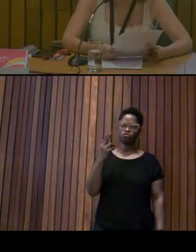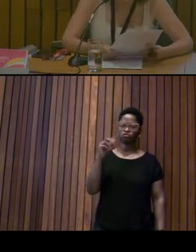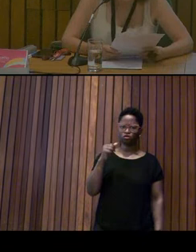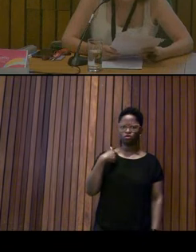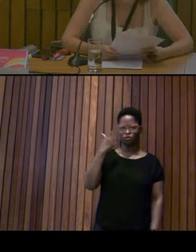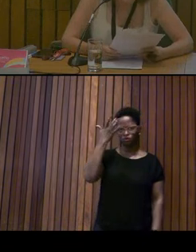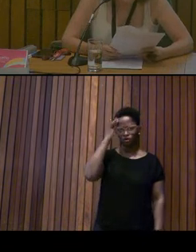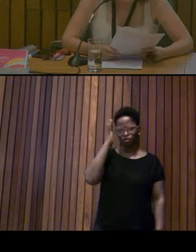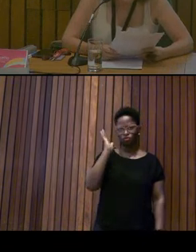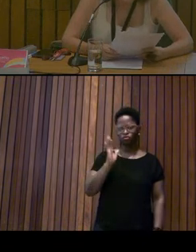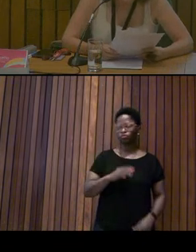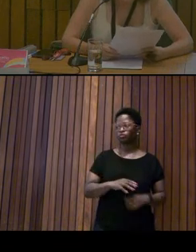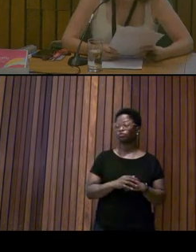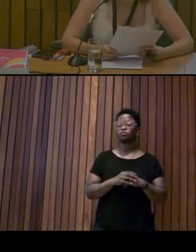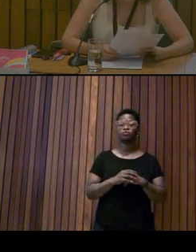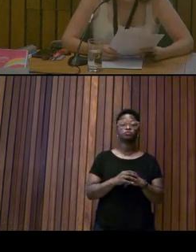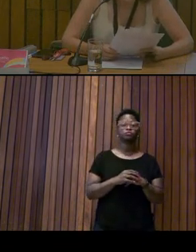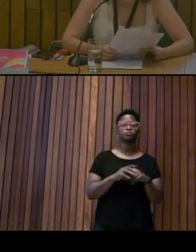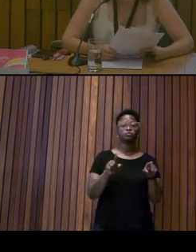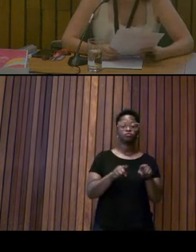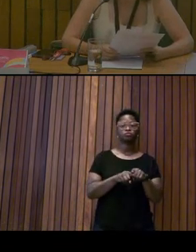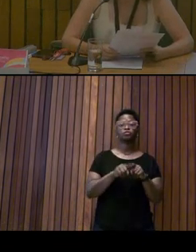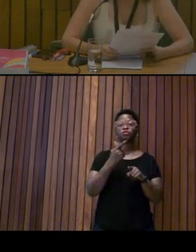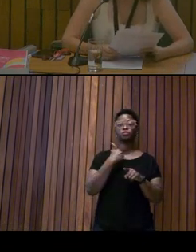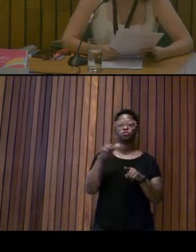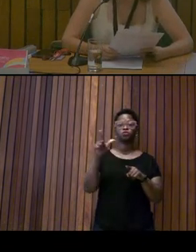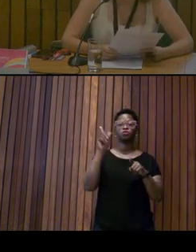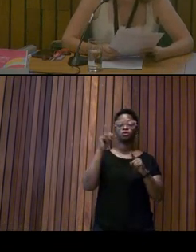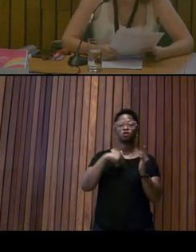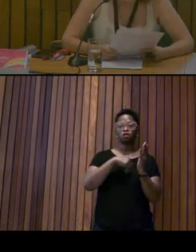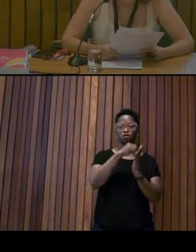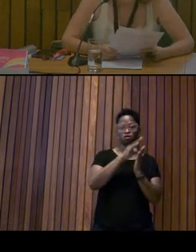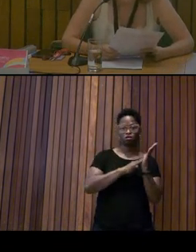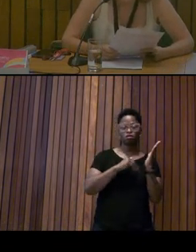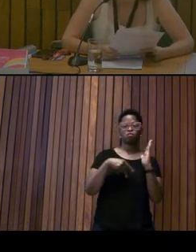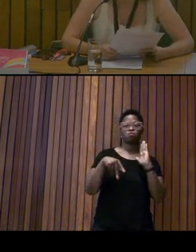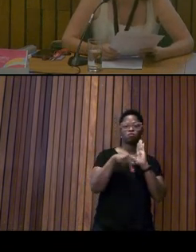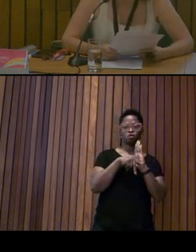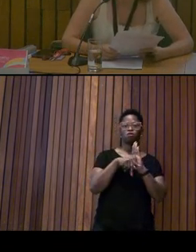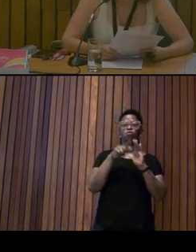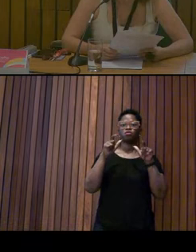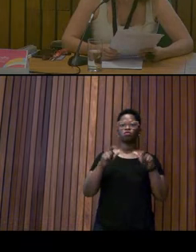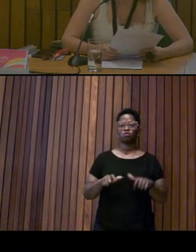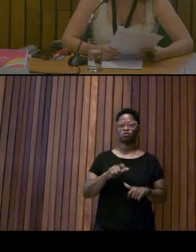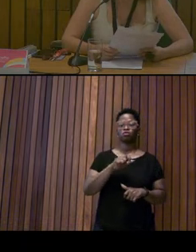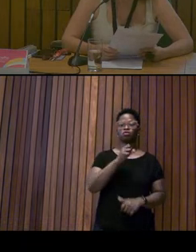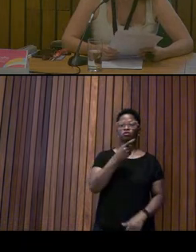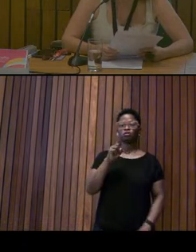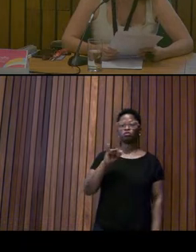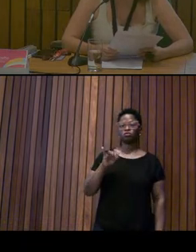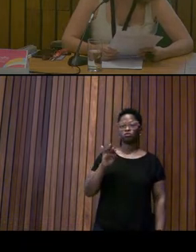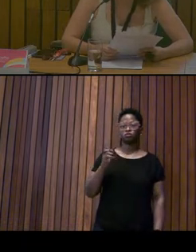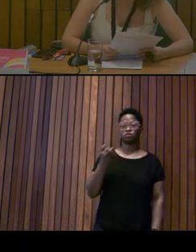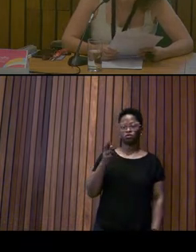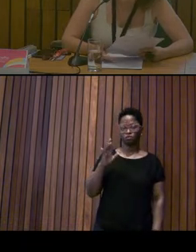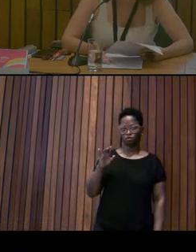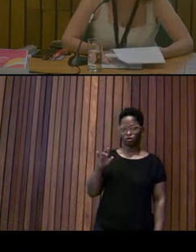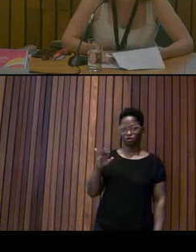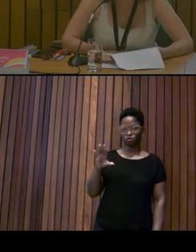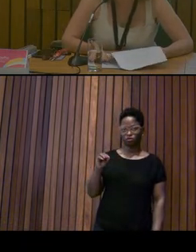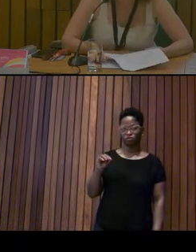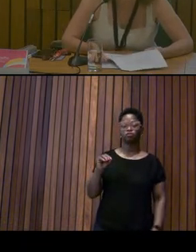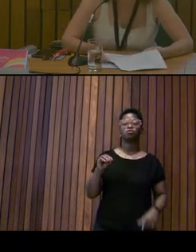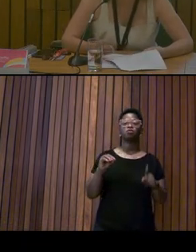Agora me passou o nome. Sagrada Família, o afresco da Capela São José Operário, que fica